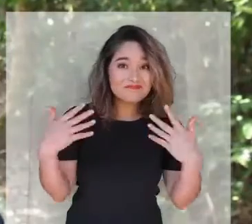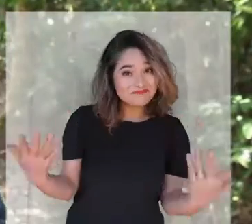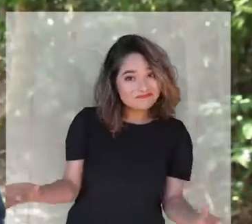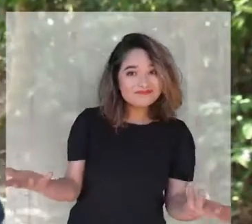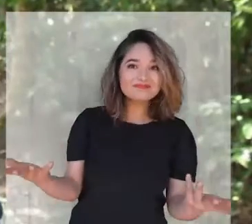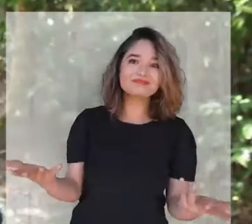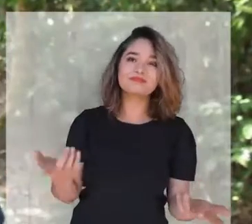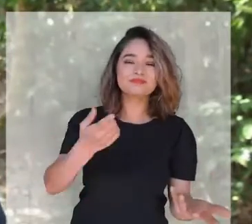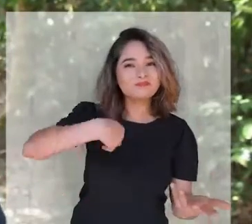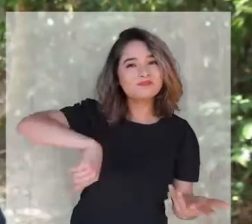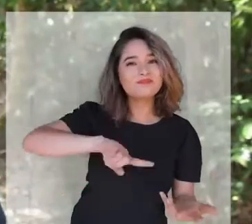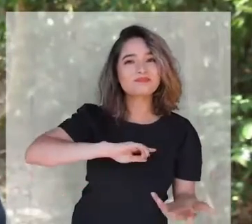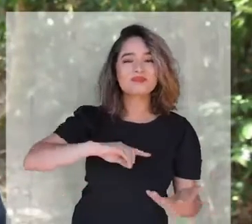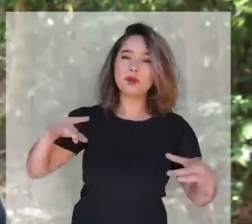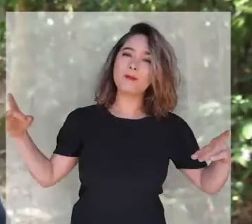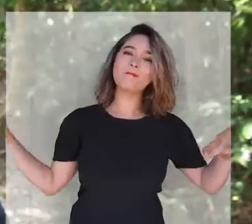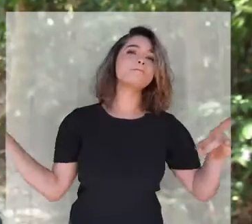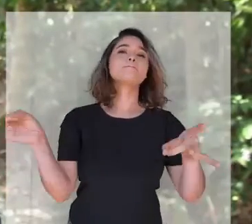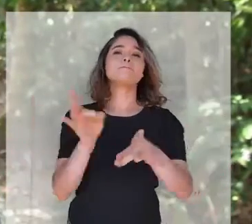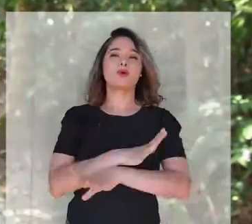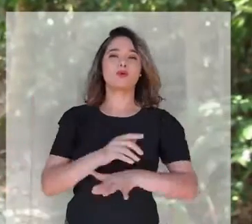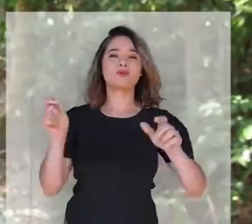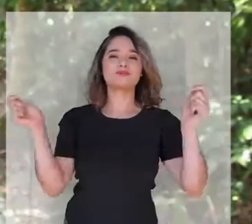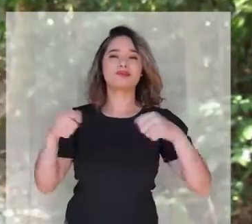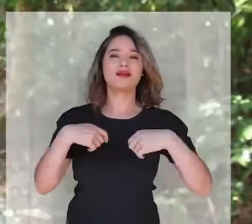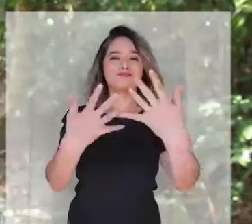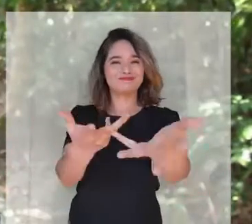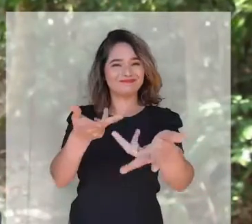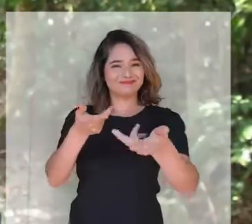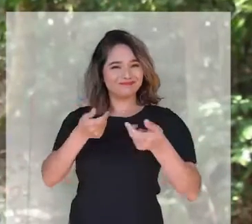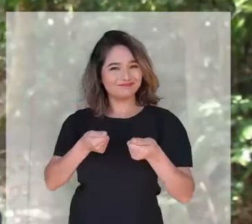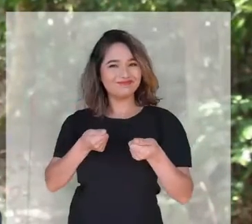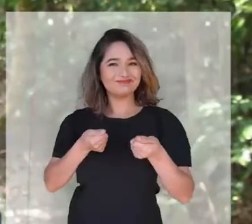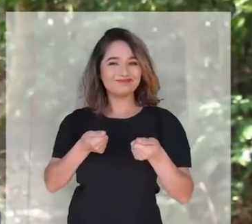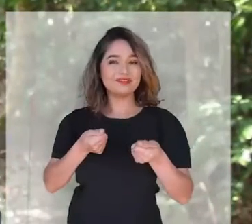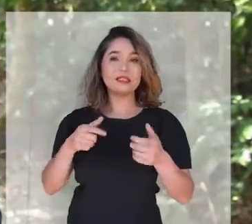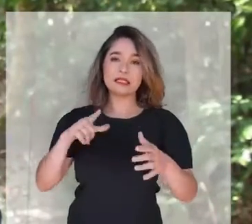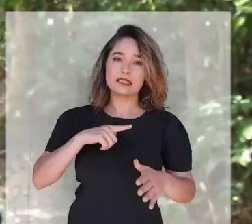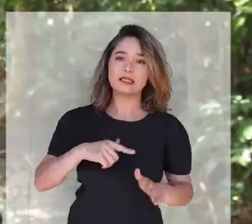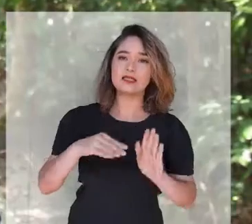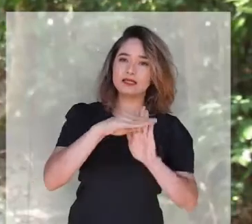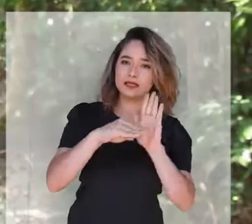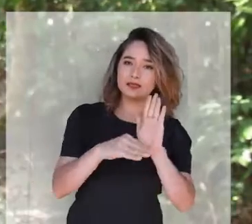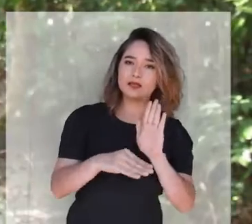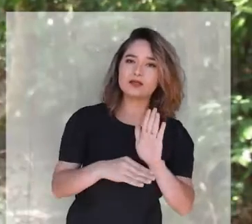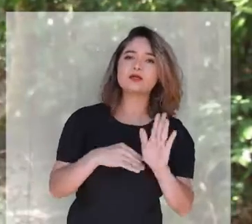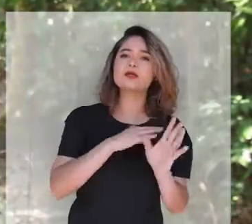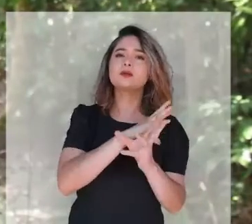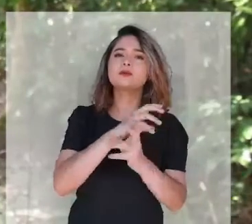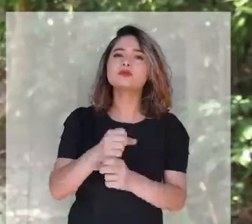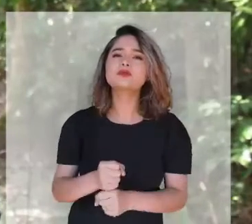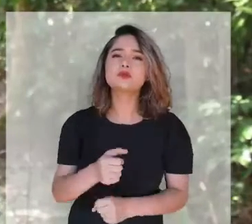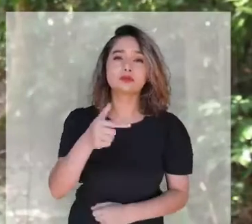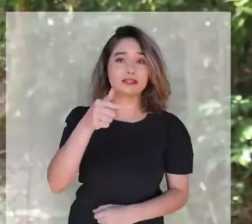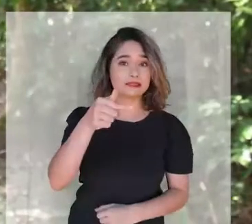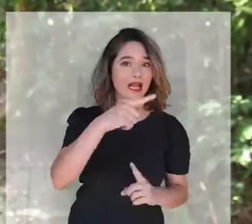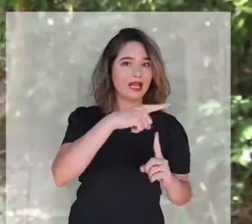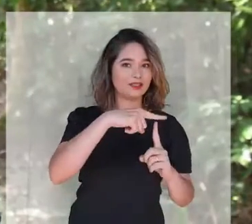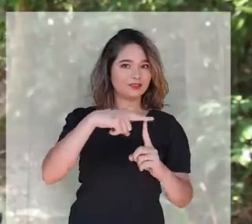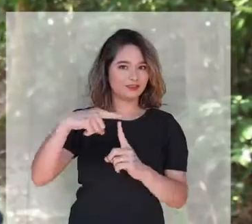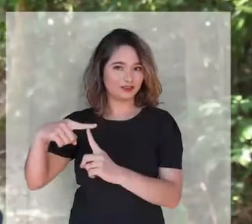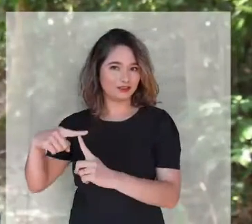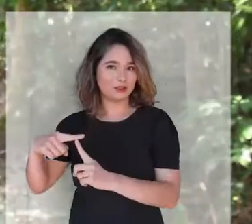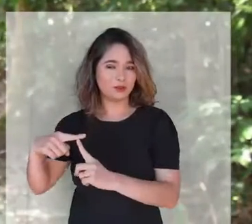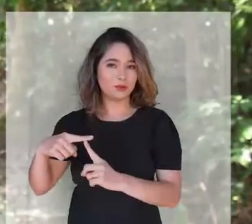7 grandes modalidades de extensão que pode incorporar todos os nossos desejos, portanto, todas as